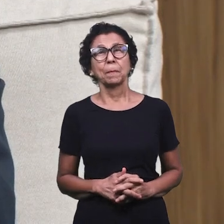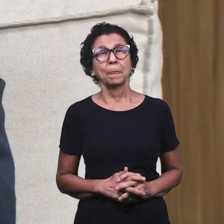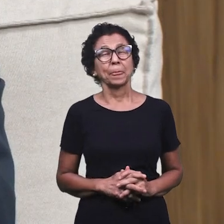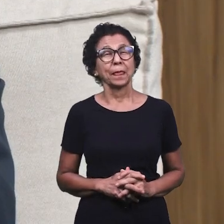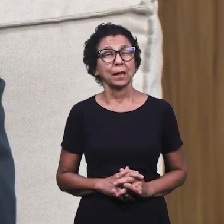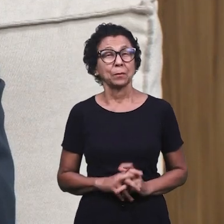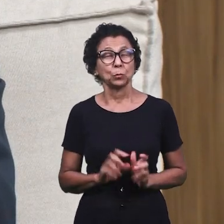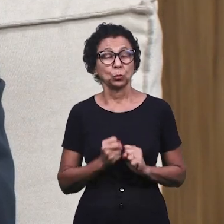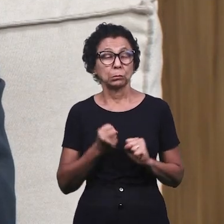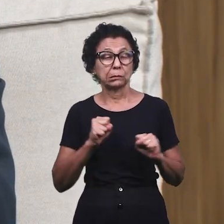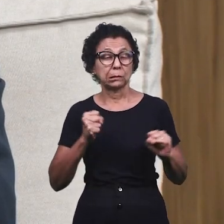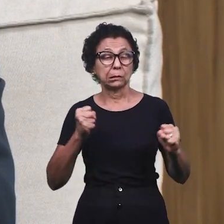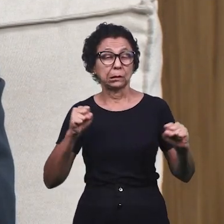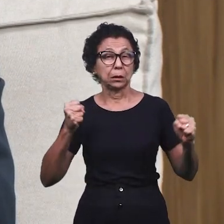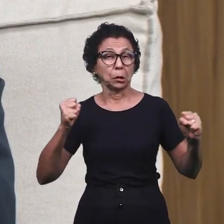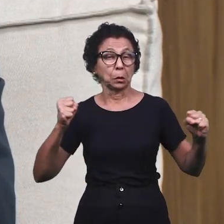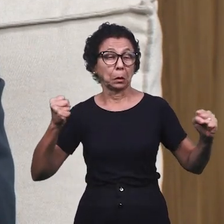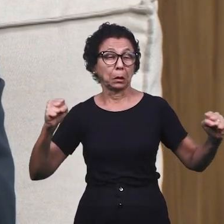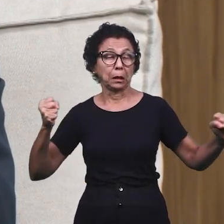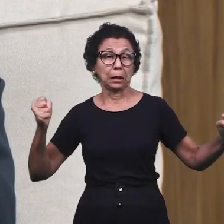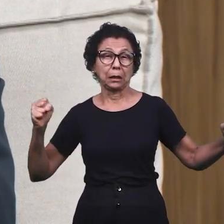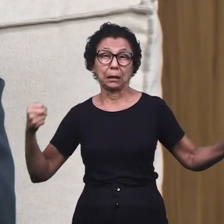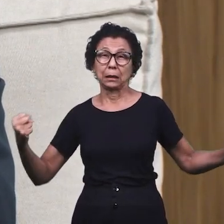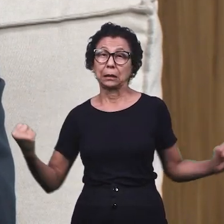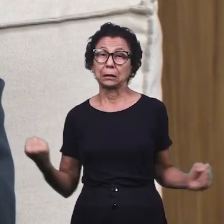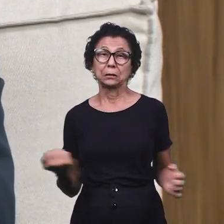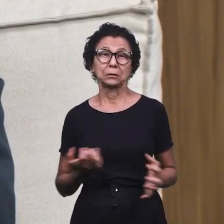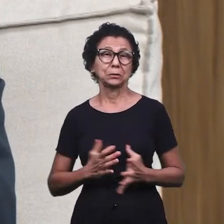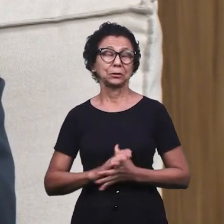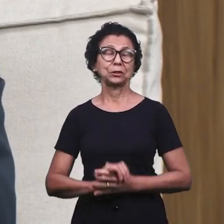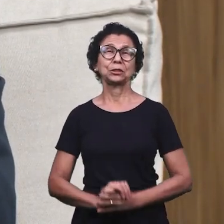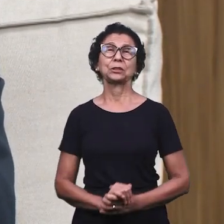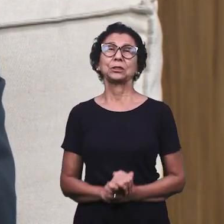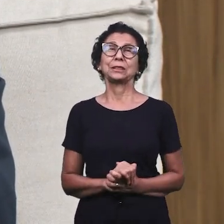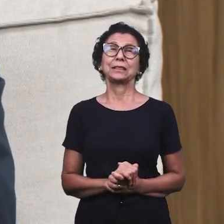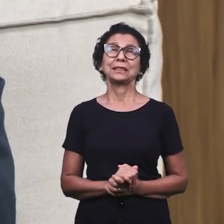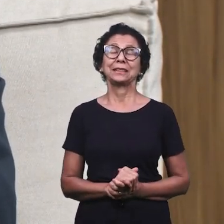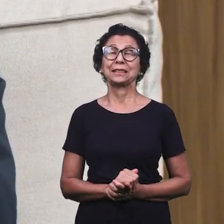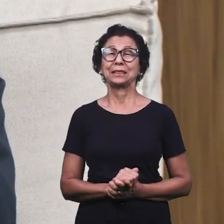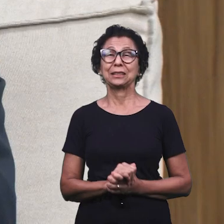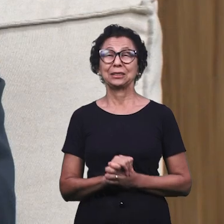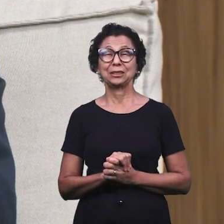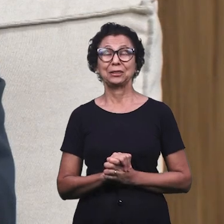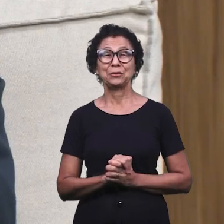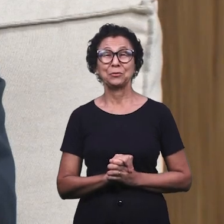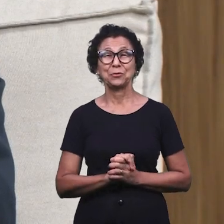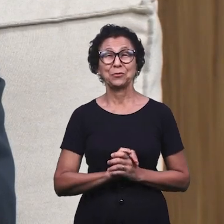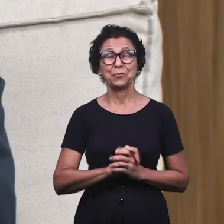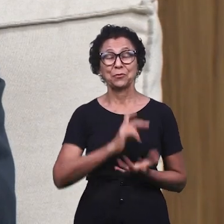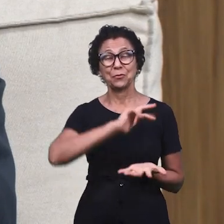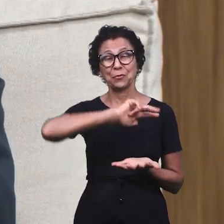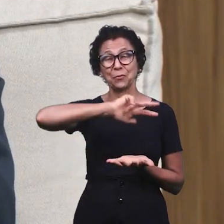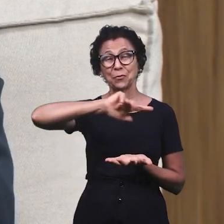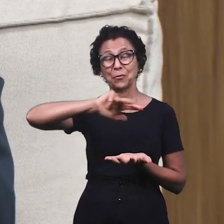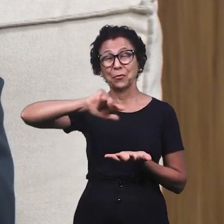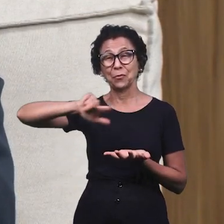de milhares de Interessante. metros quadrados e dezenas de milhares também de exportadores de todas as áreas que